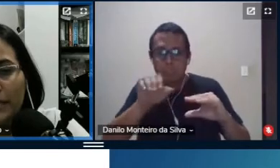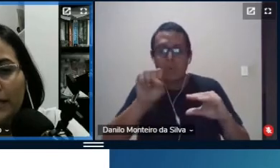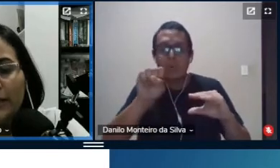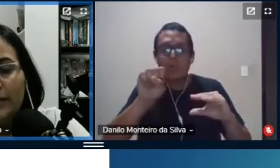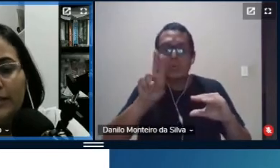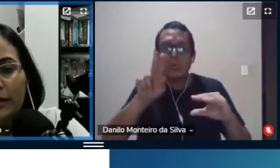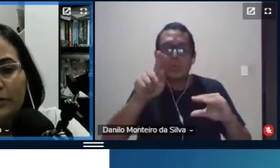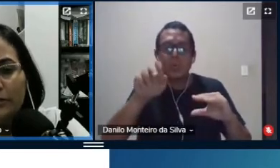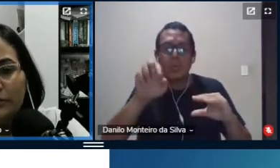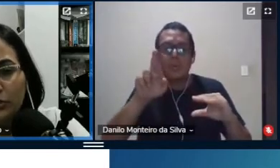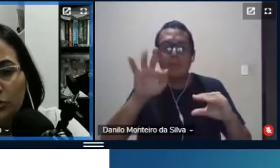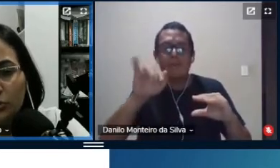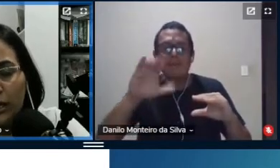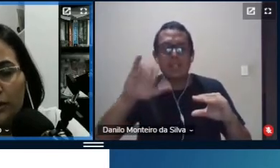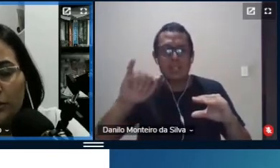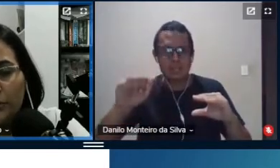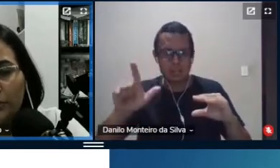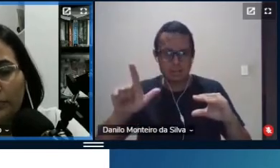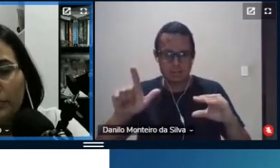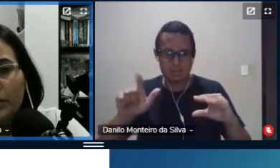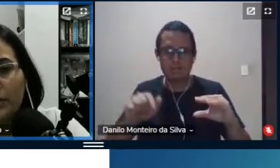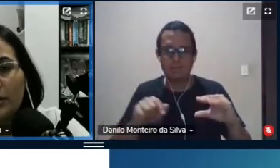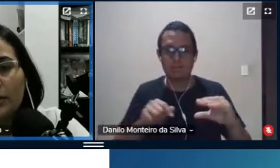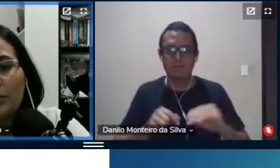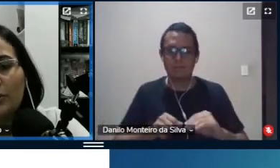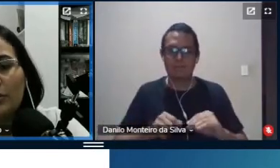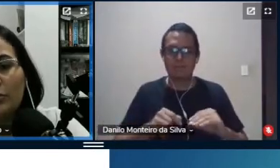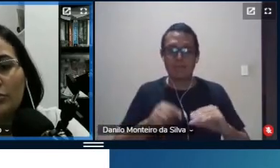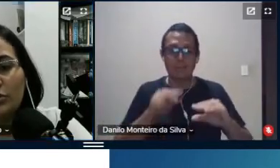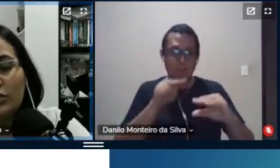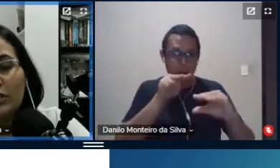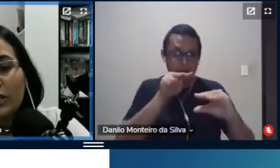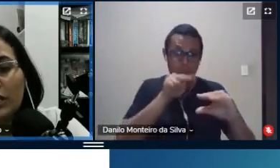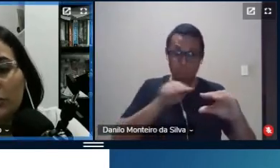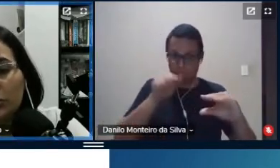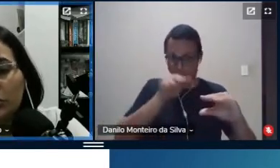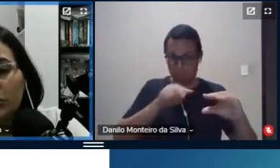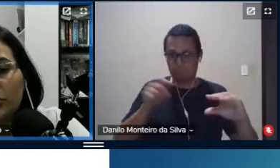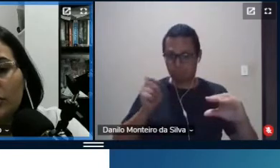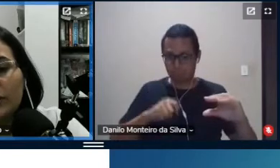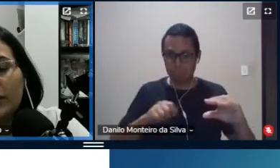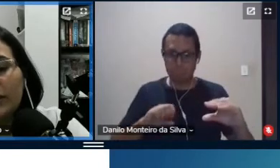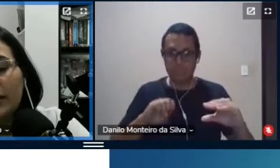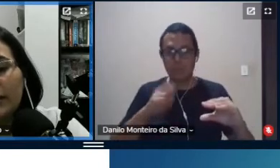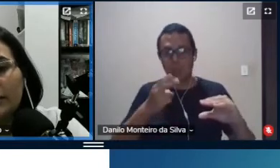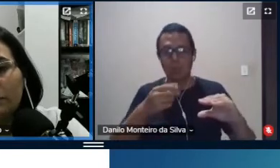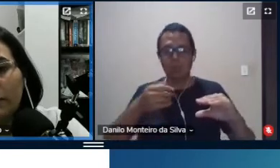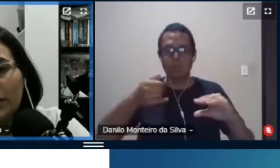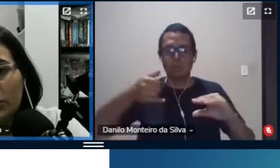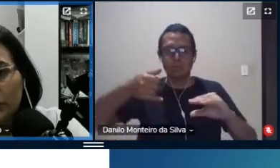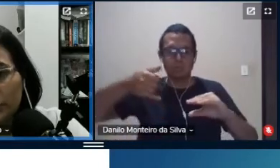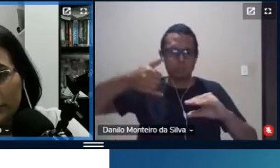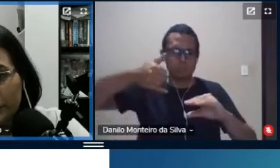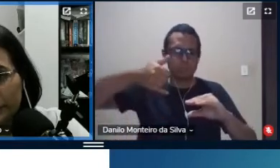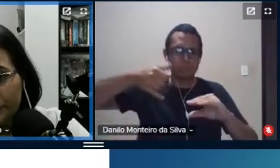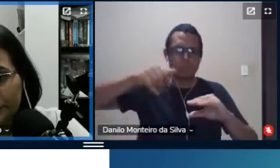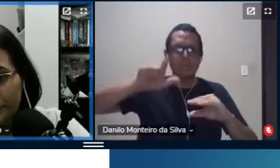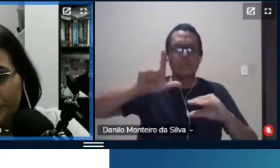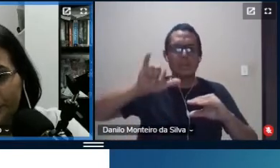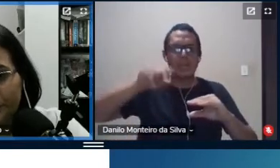visualização, que é o visual, os de líquidos e as